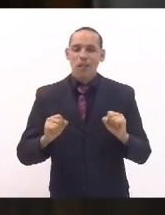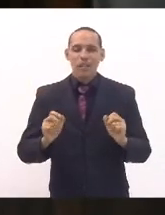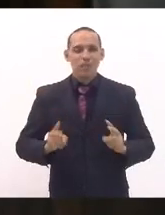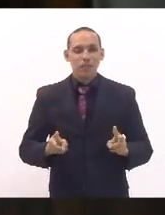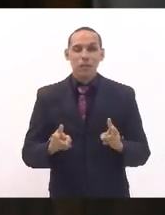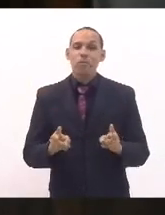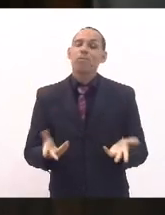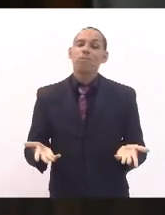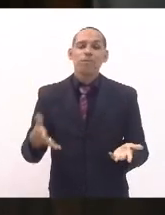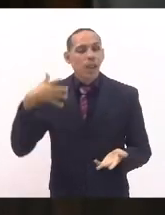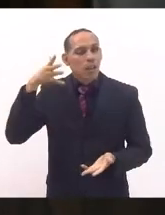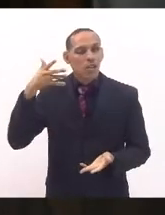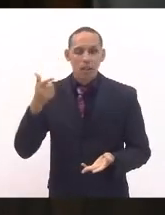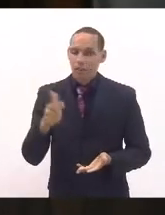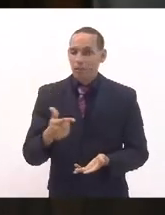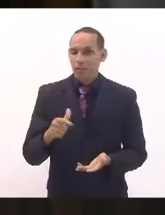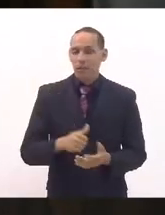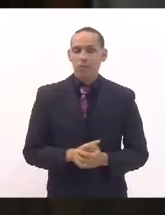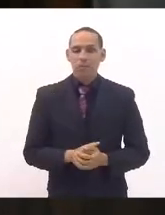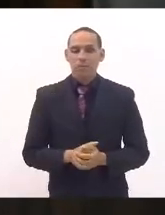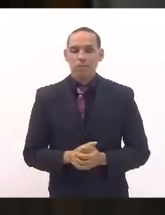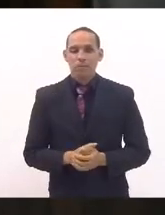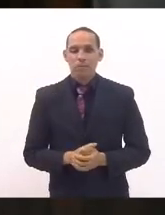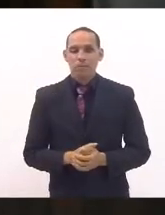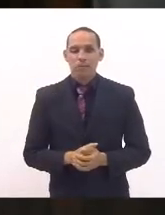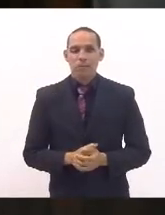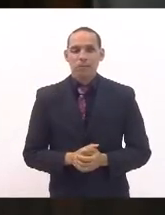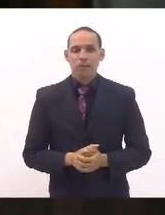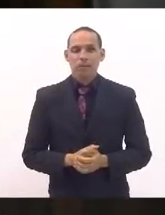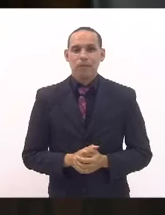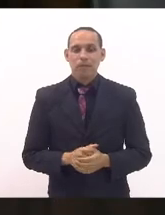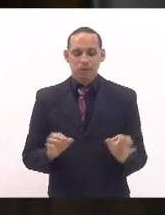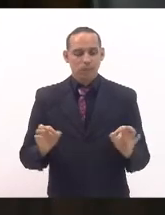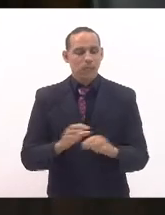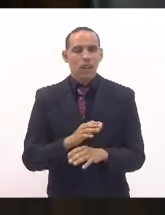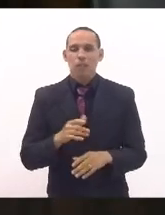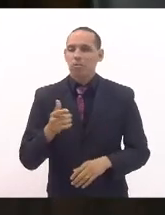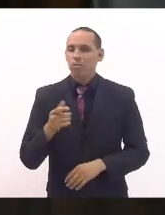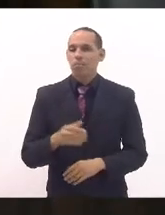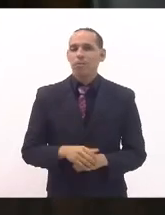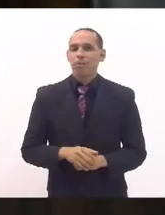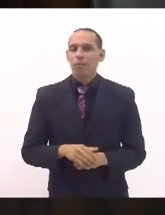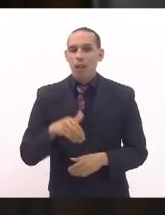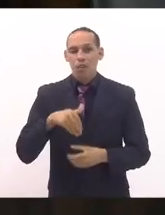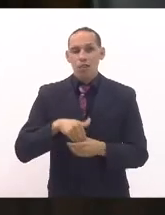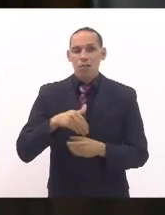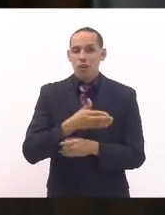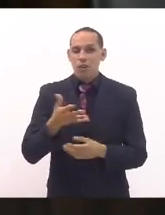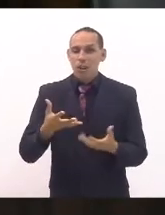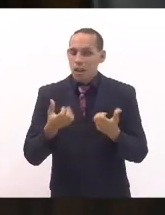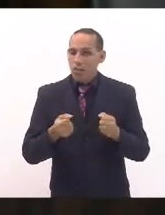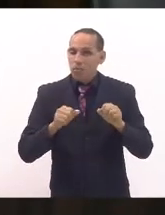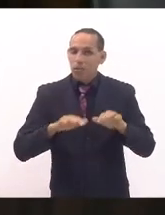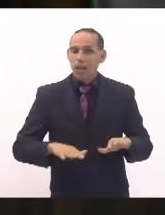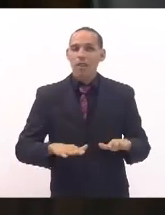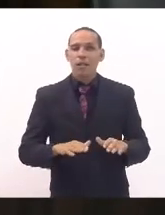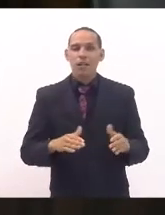Não havendo mais oradores inscritos, né, não havendo mais quem queira discutir, encerrada a discussão, em votação, os senhores que aprovam, permaneçam como